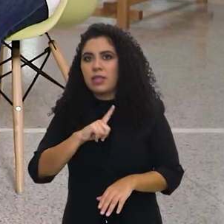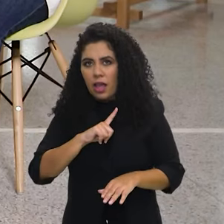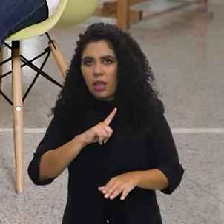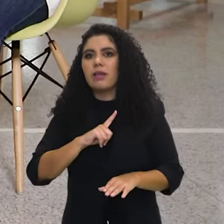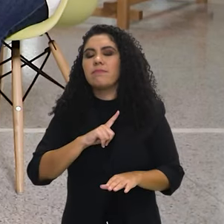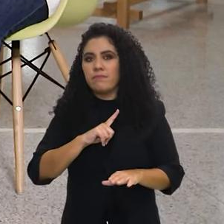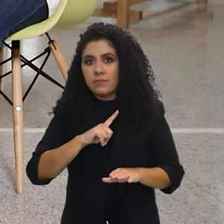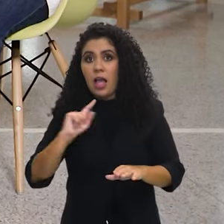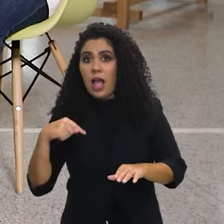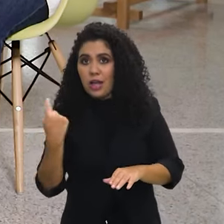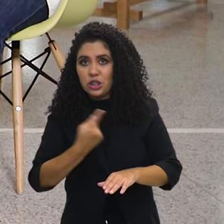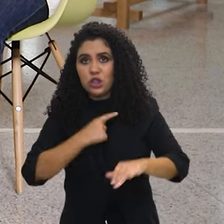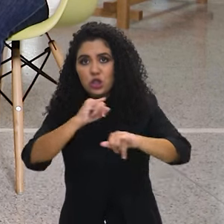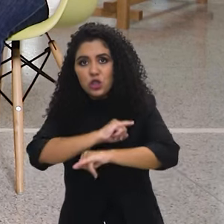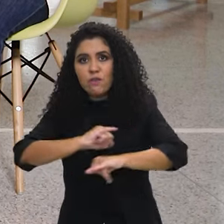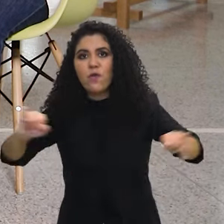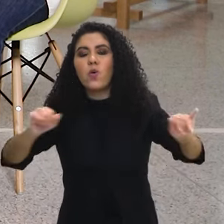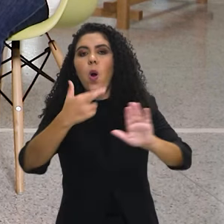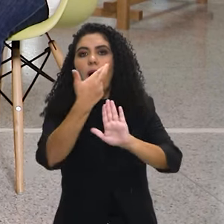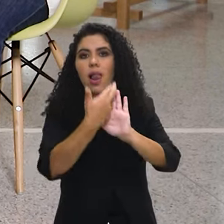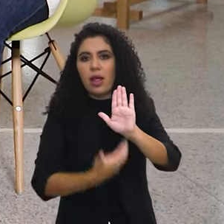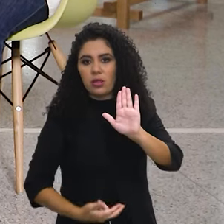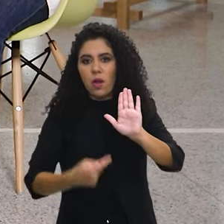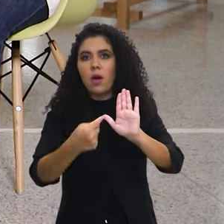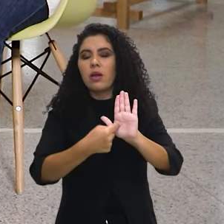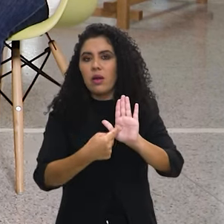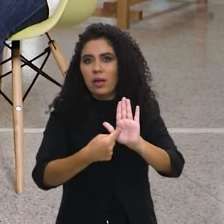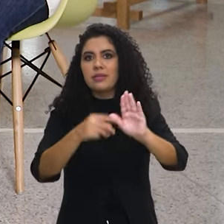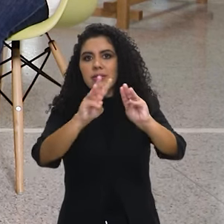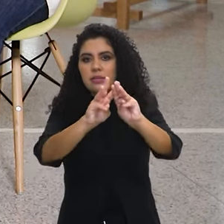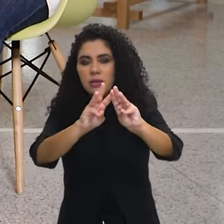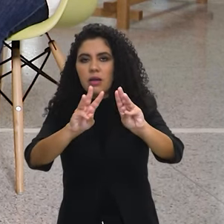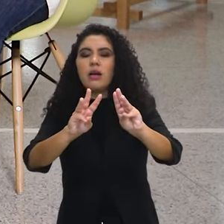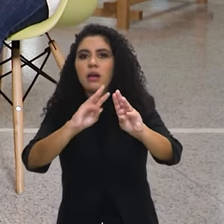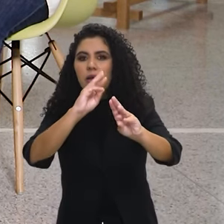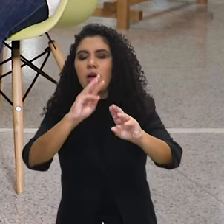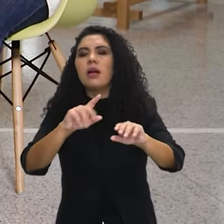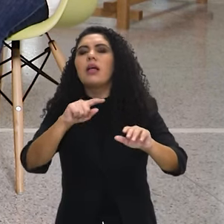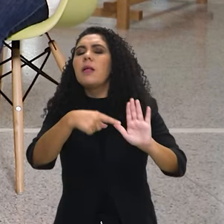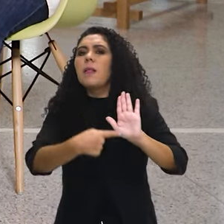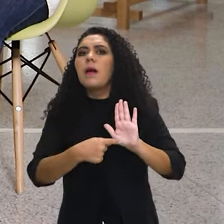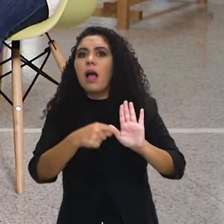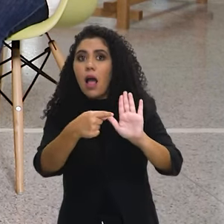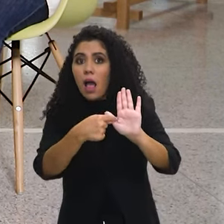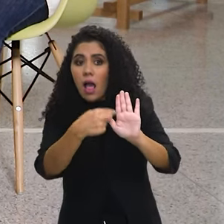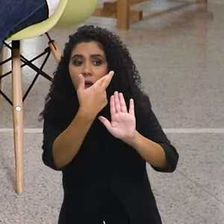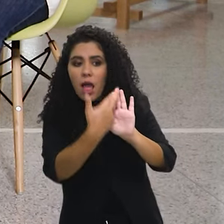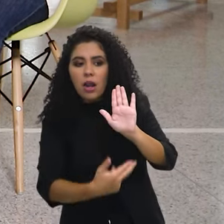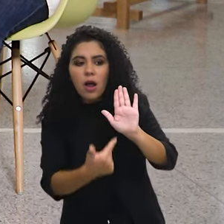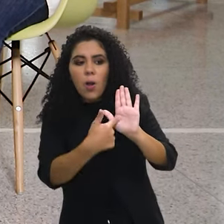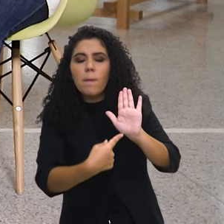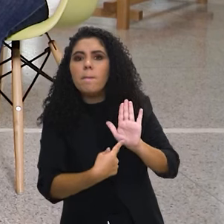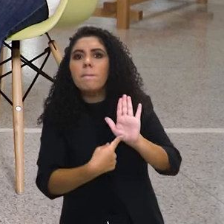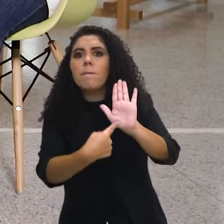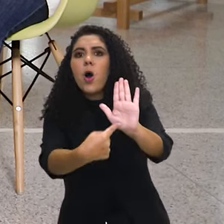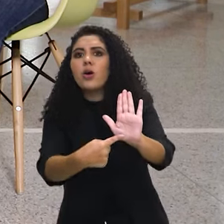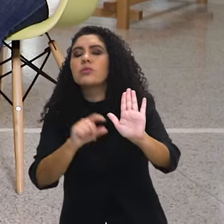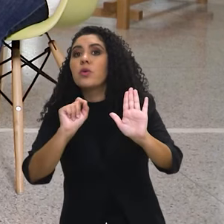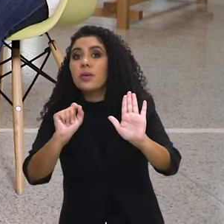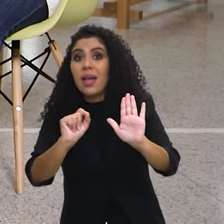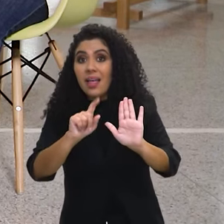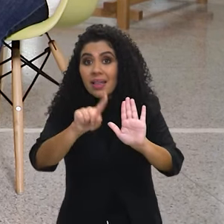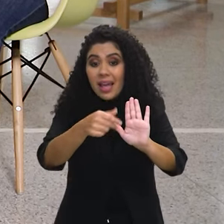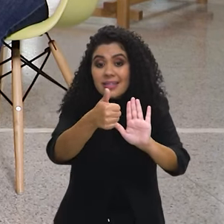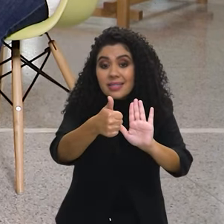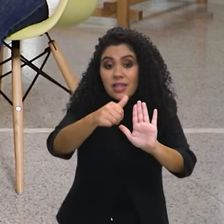relatório eh de transparência e o relatório ele mostra que nós estamos nós recebemos